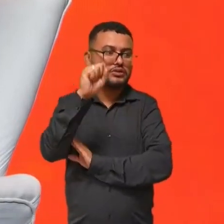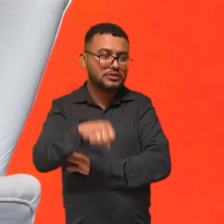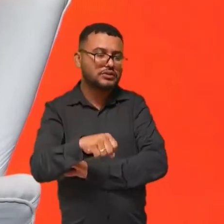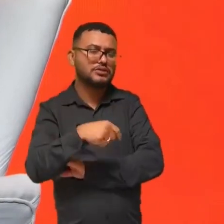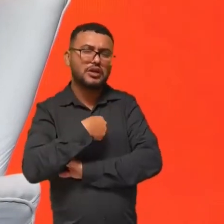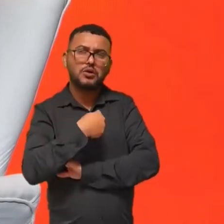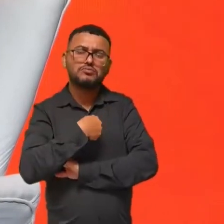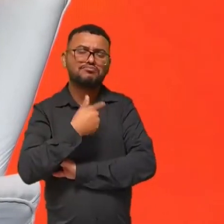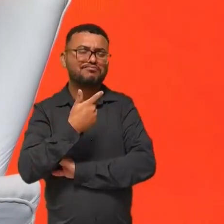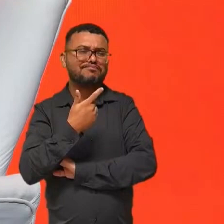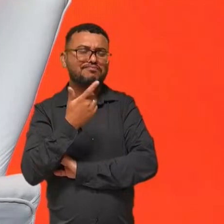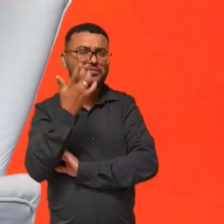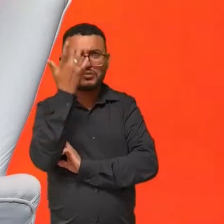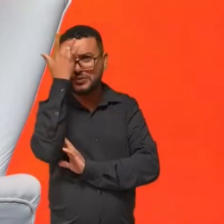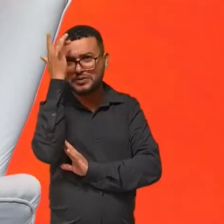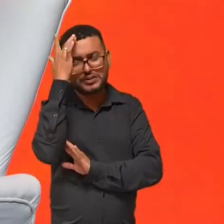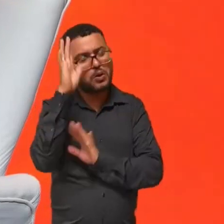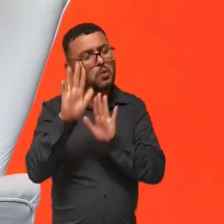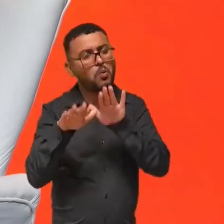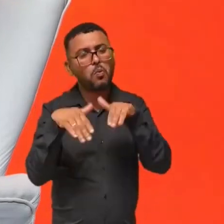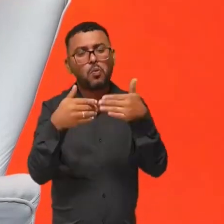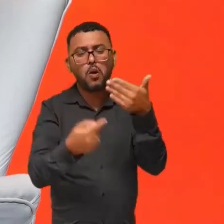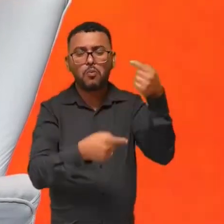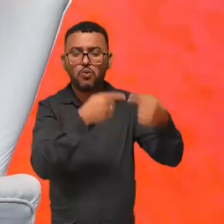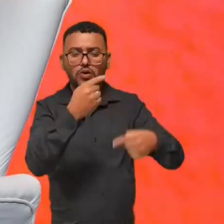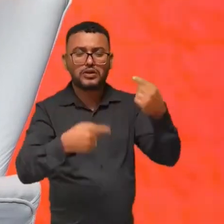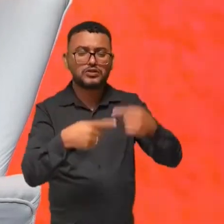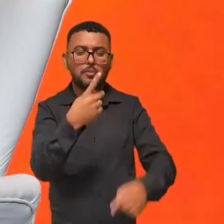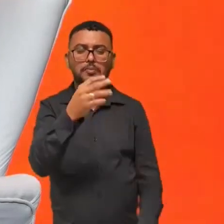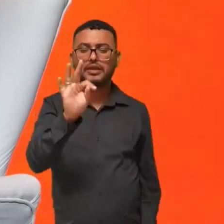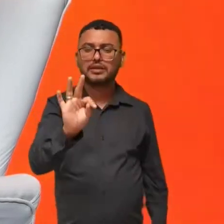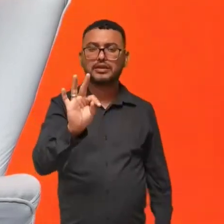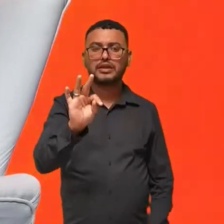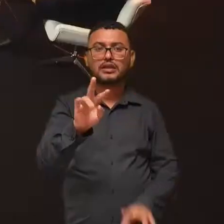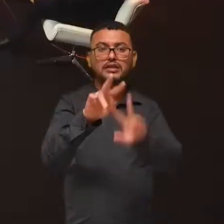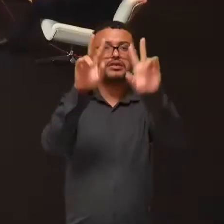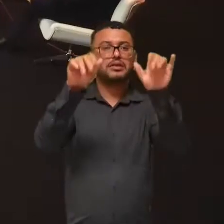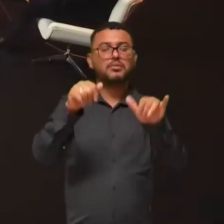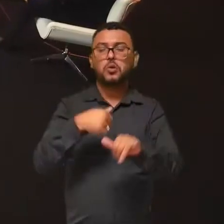do PT nem do governo sobre isso atualmente, porque eu não estou acompanhando.